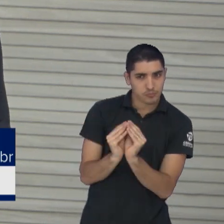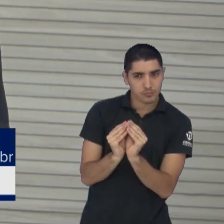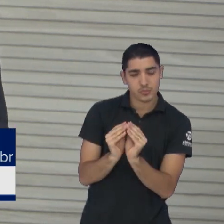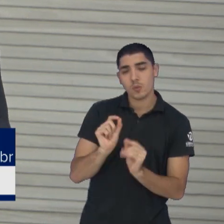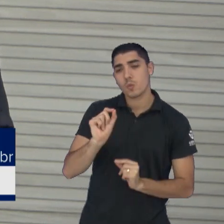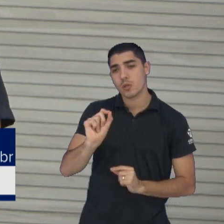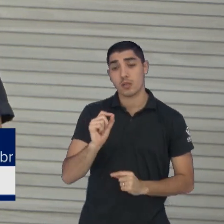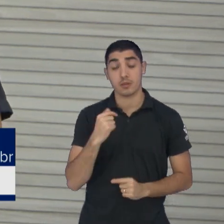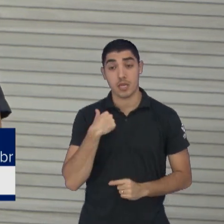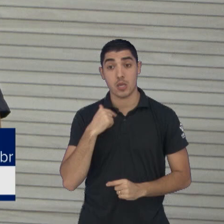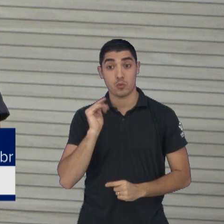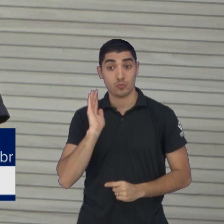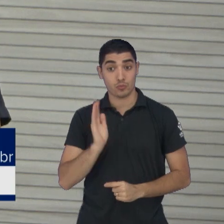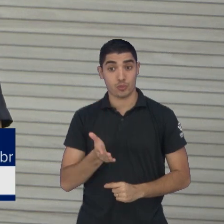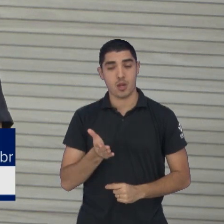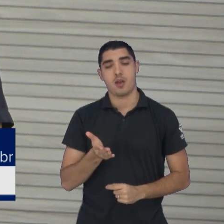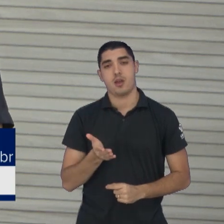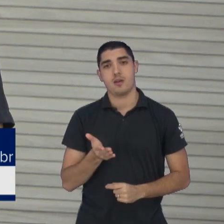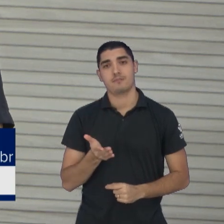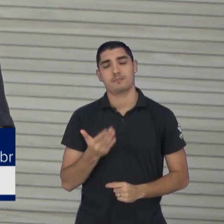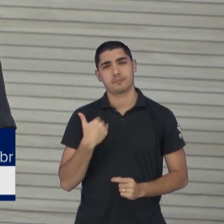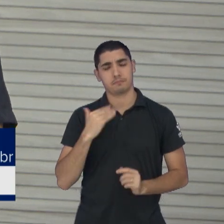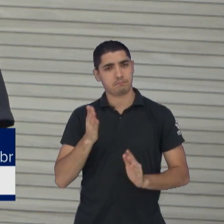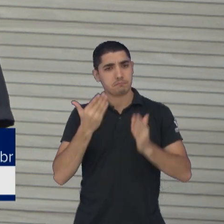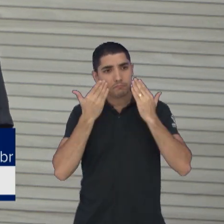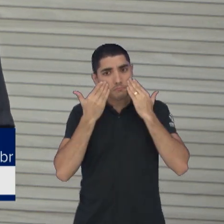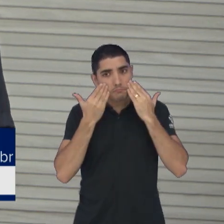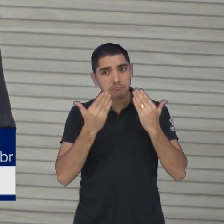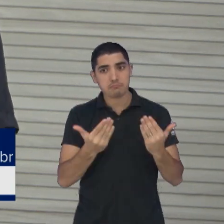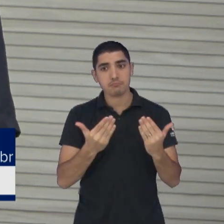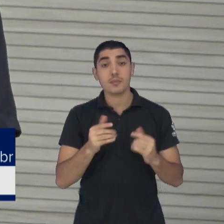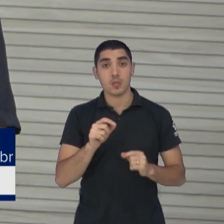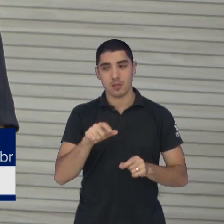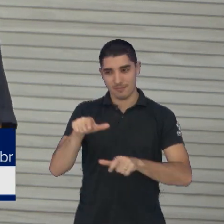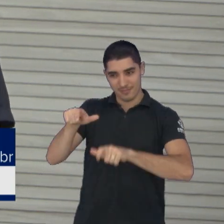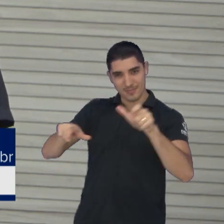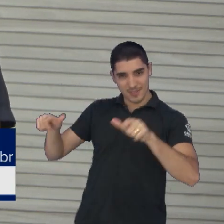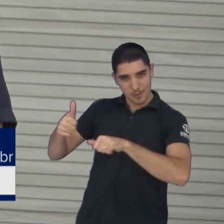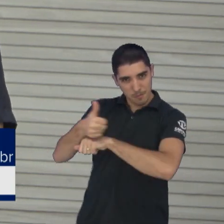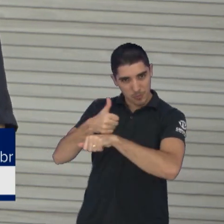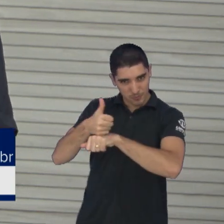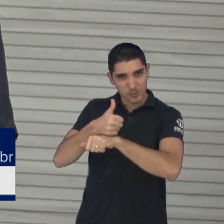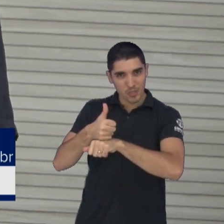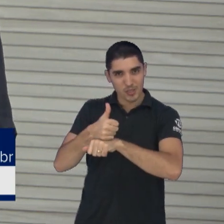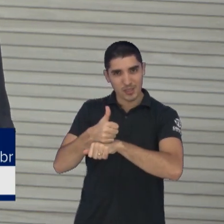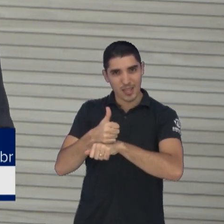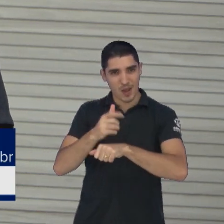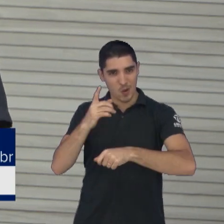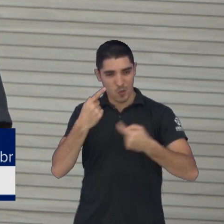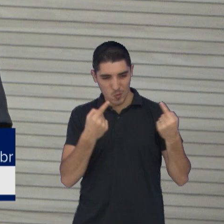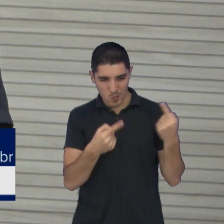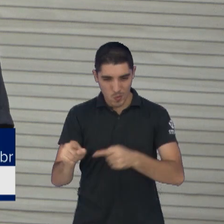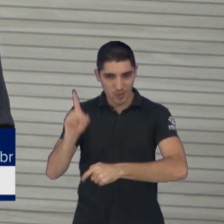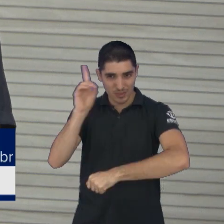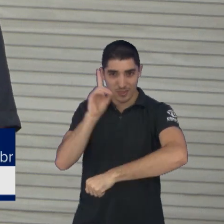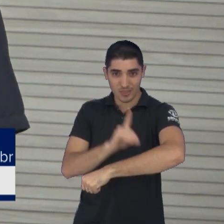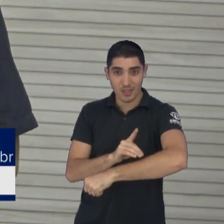uma cena do pessoal que está fazendo o combate à dengue, visitando as casas, numa viela.